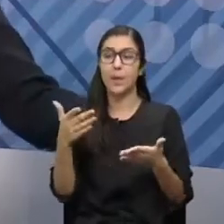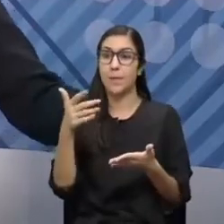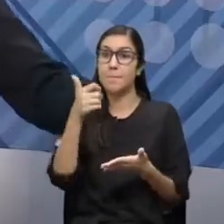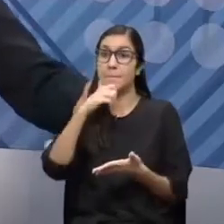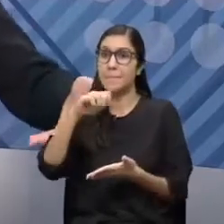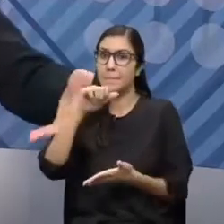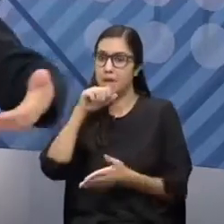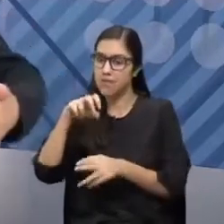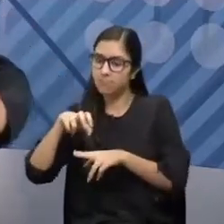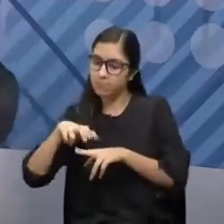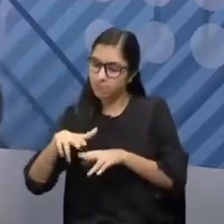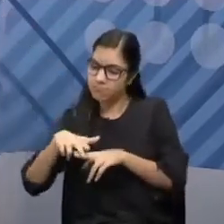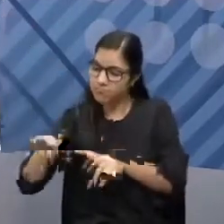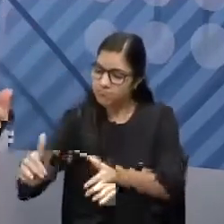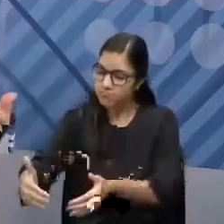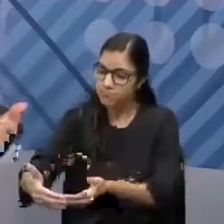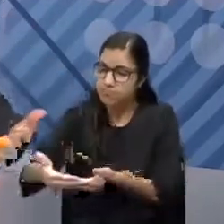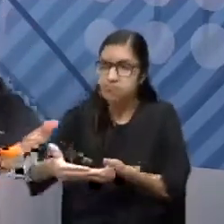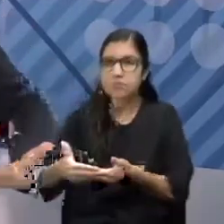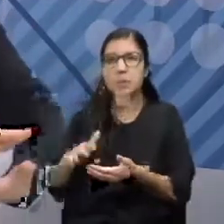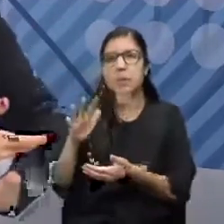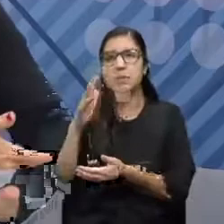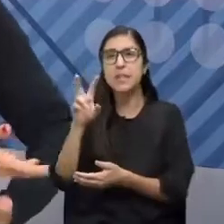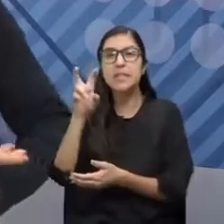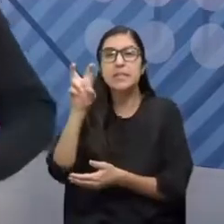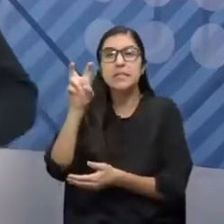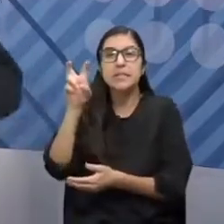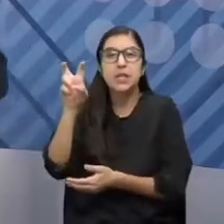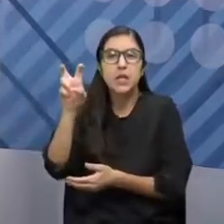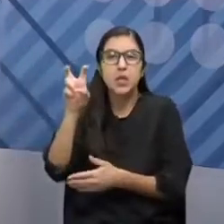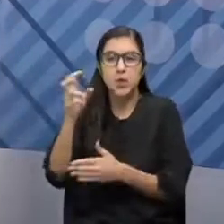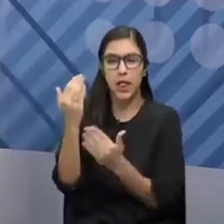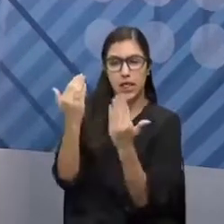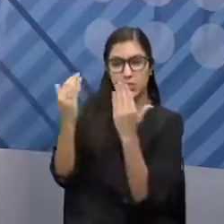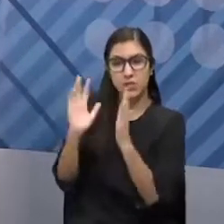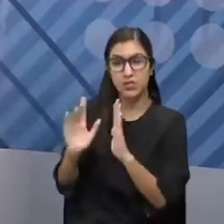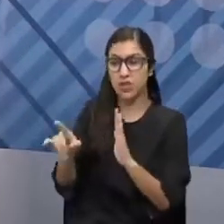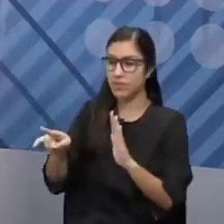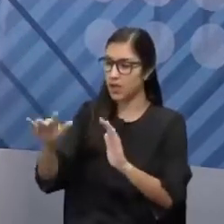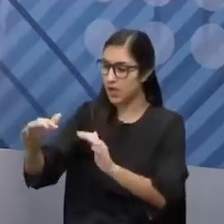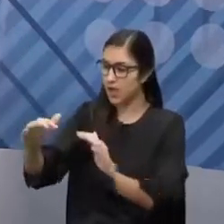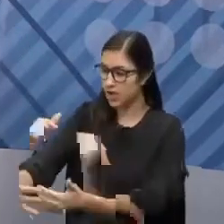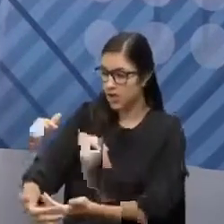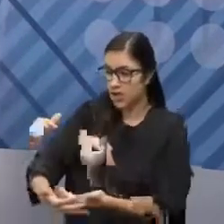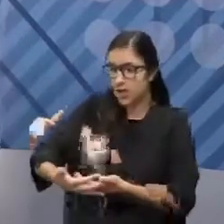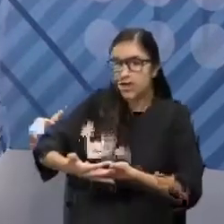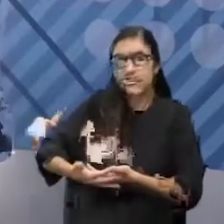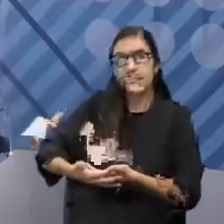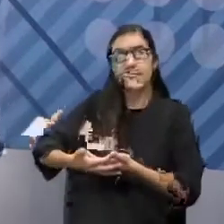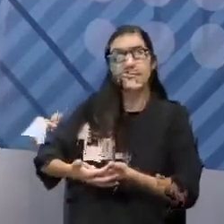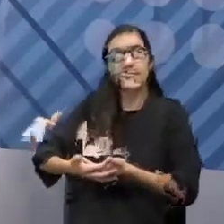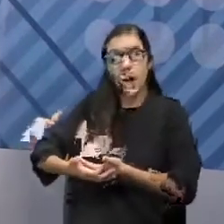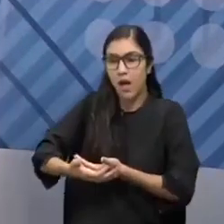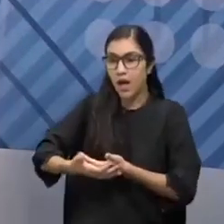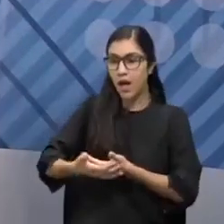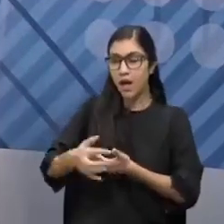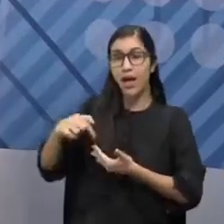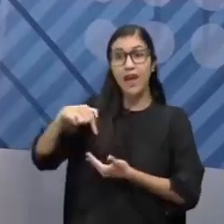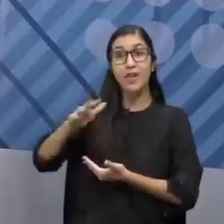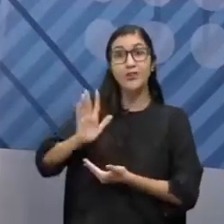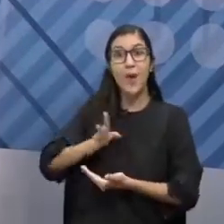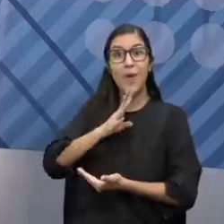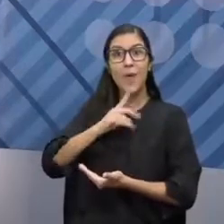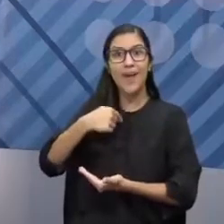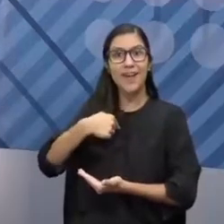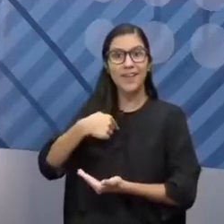mãe. Quando você, depois de um quinto encontro, tira do colo da mãe para o seu colo, ela já está familiarizada com o seu